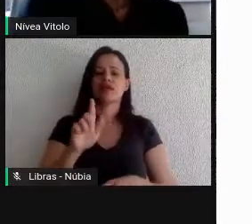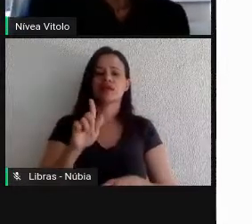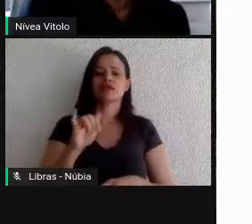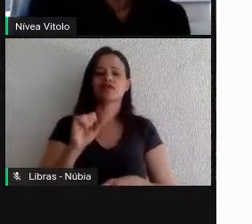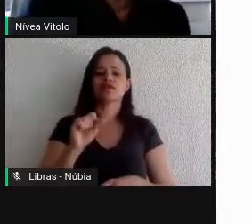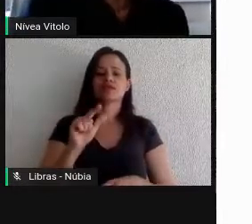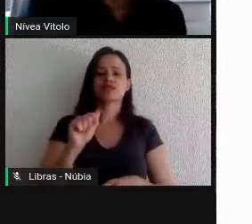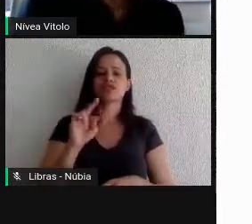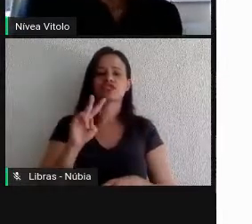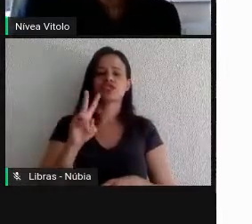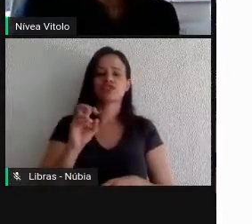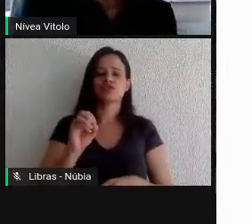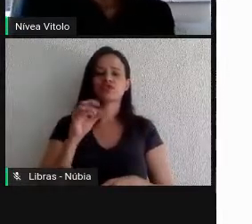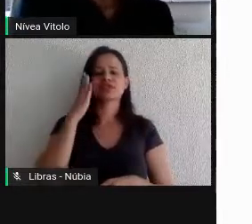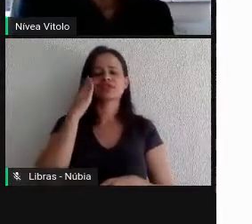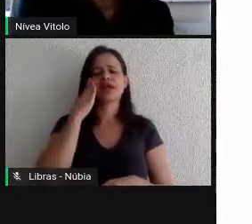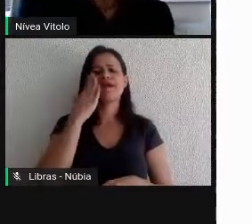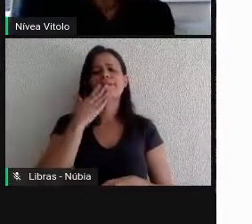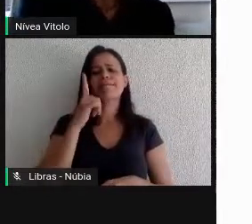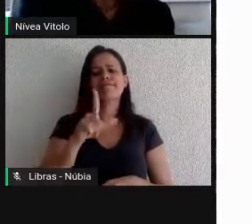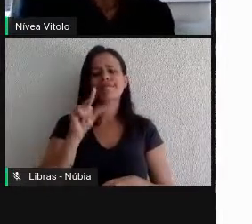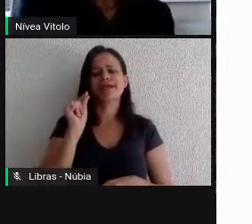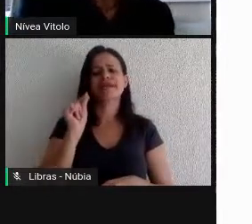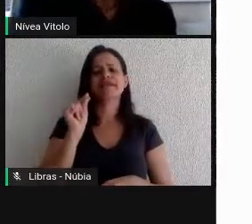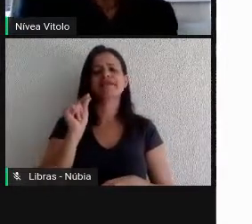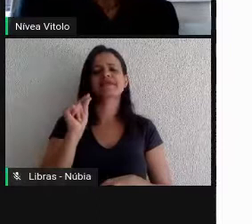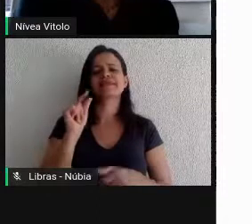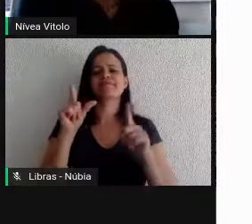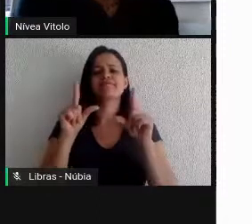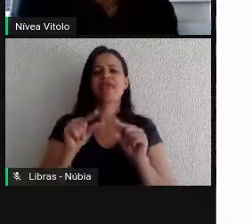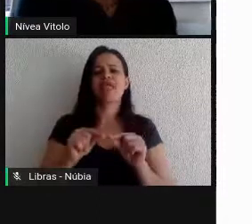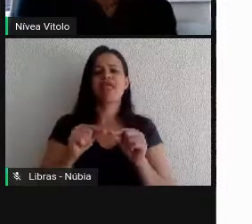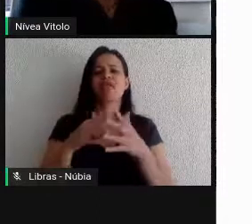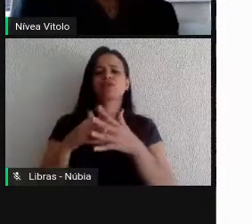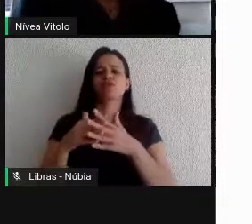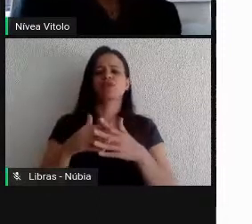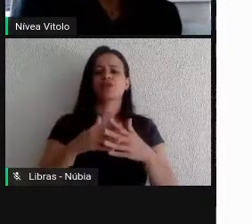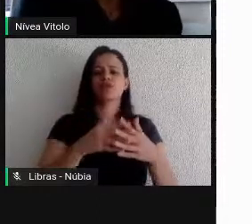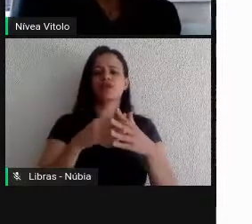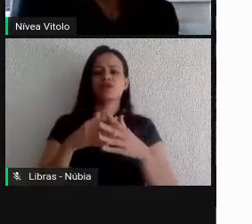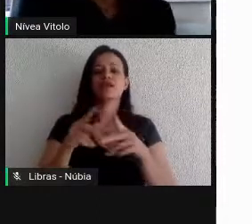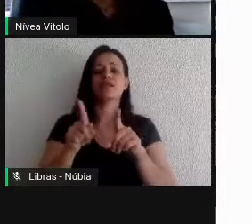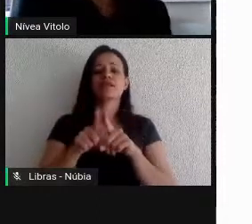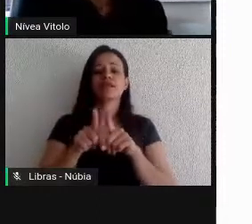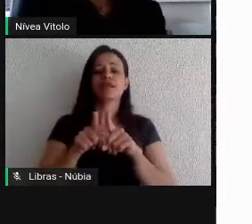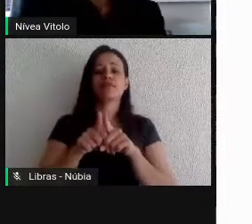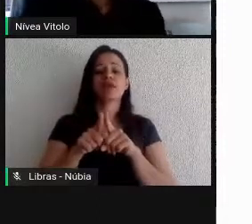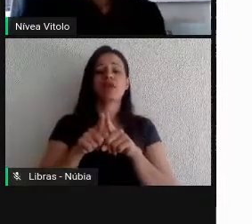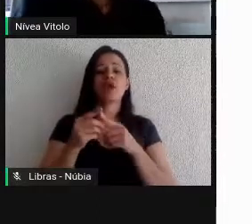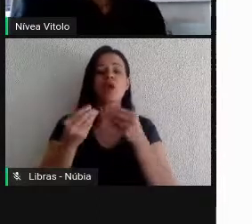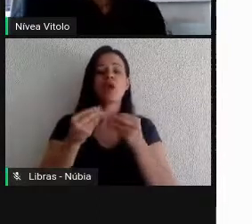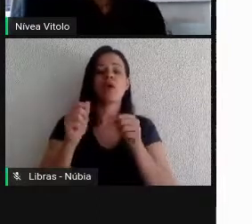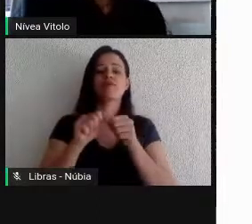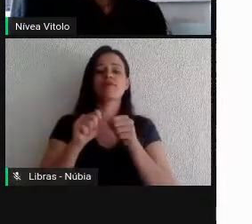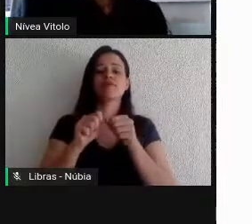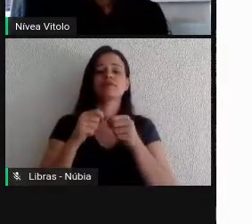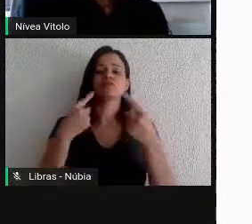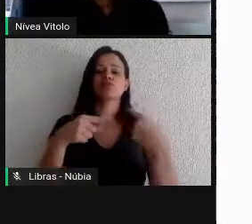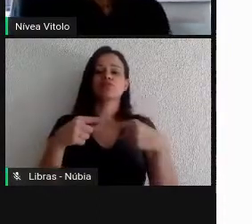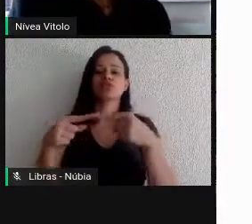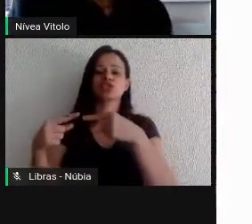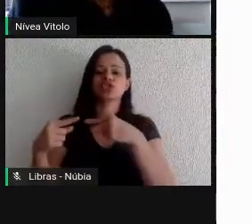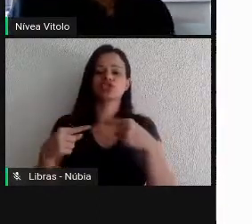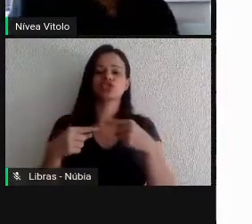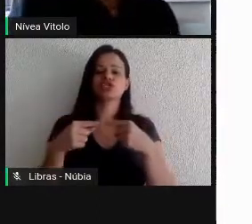o que indica aí uma preferência por arenas menos conflituosas. E avaliando as políticas distributivas, a gente verifica